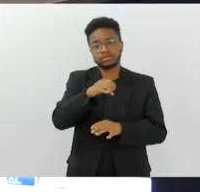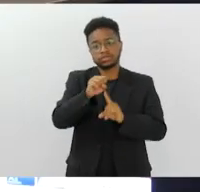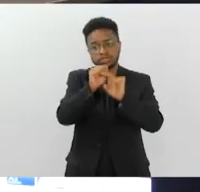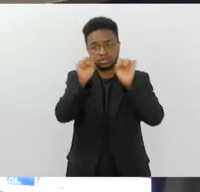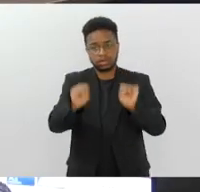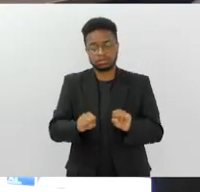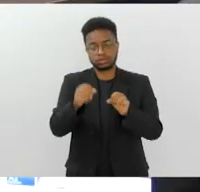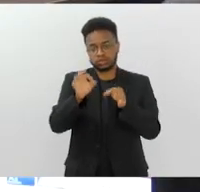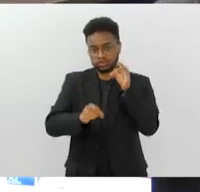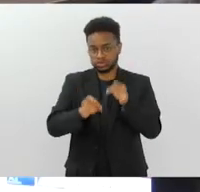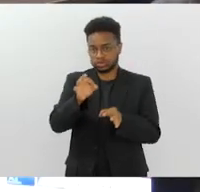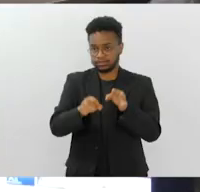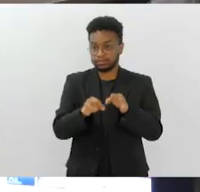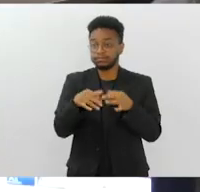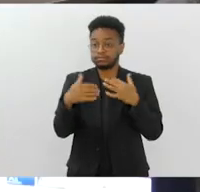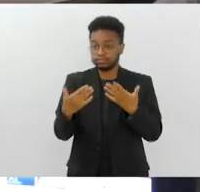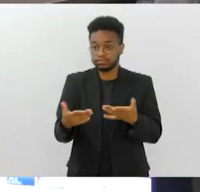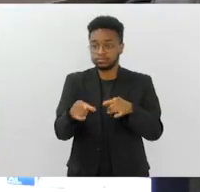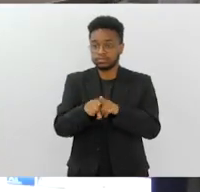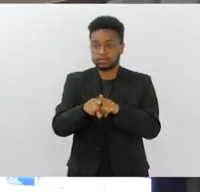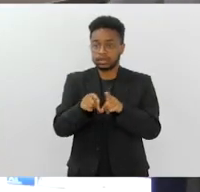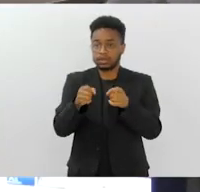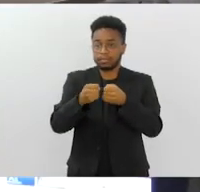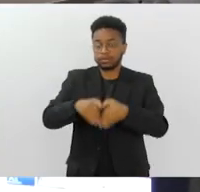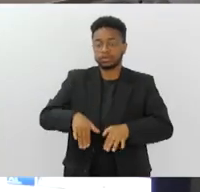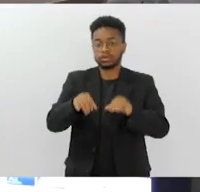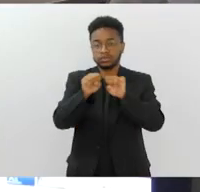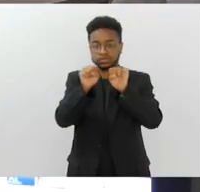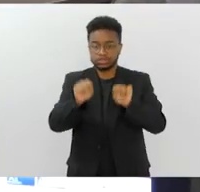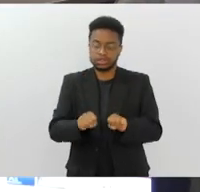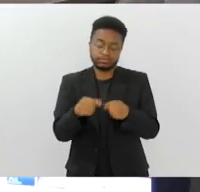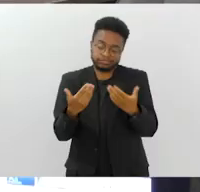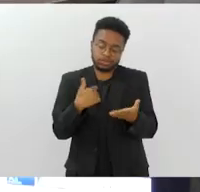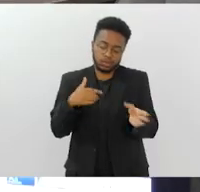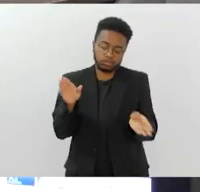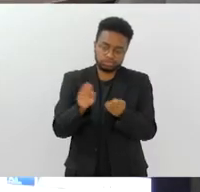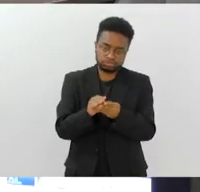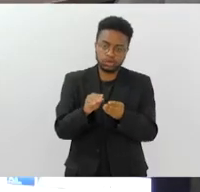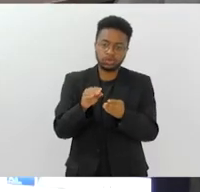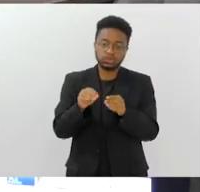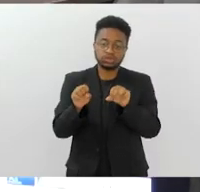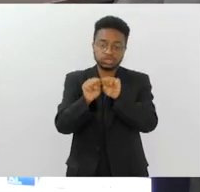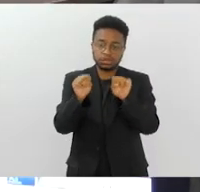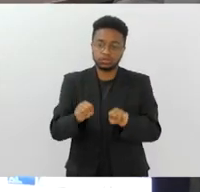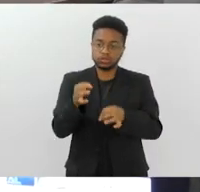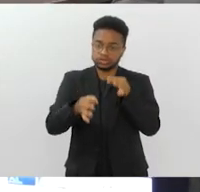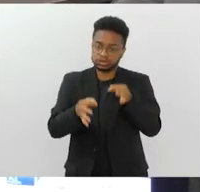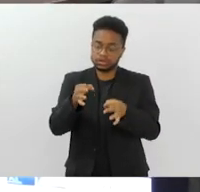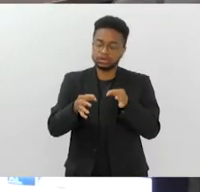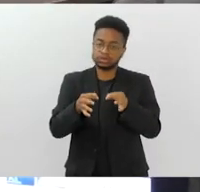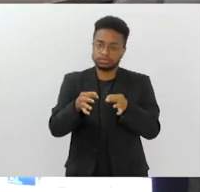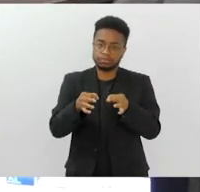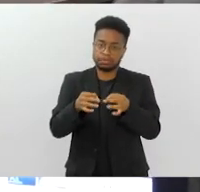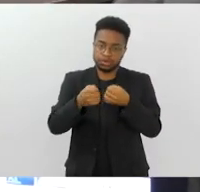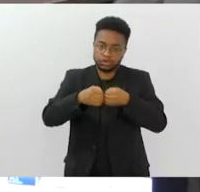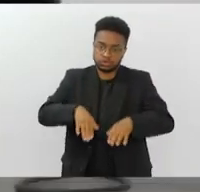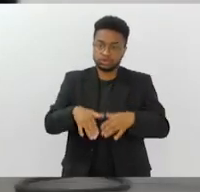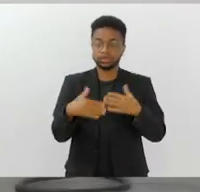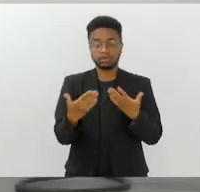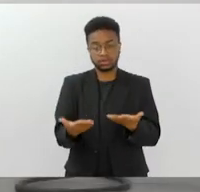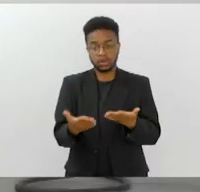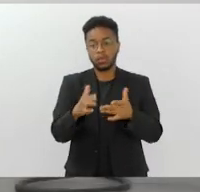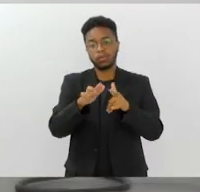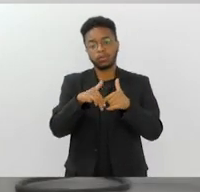justiça e o sistema eh em soma o sistema judiciário todo então com essas